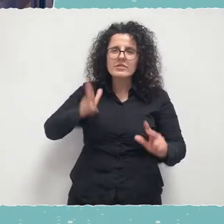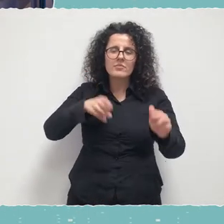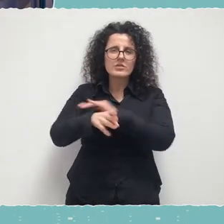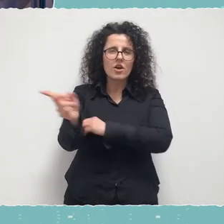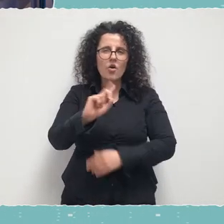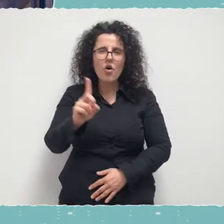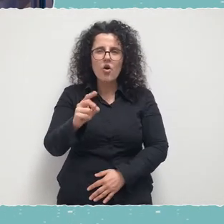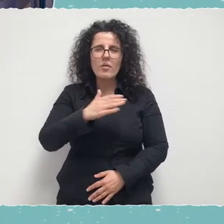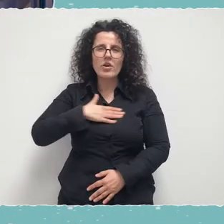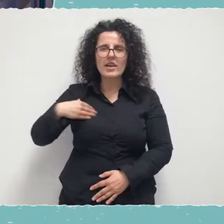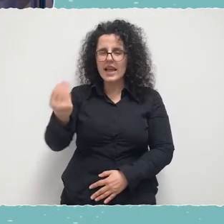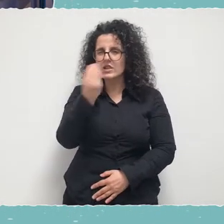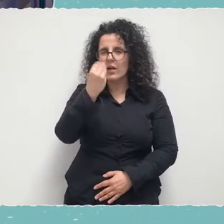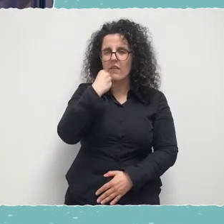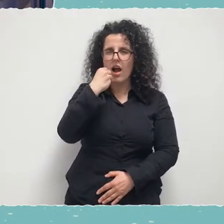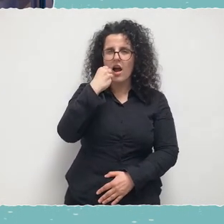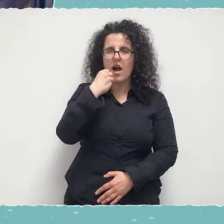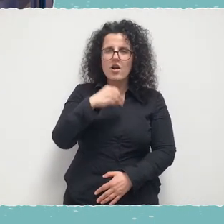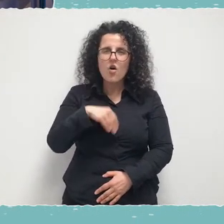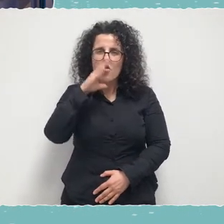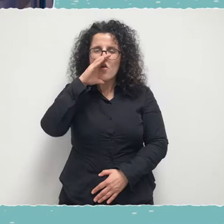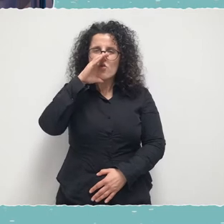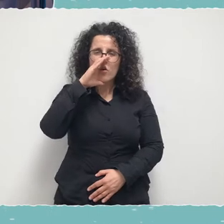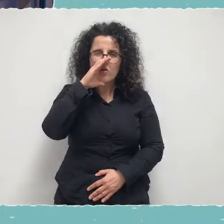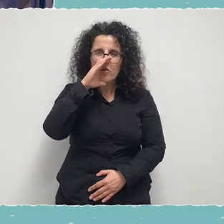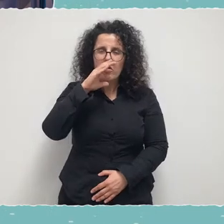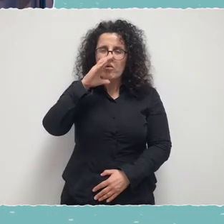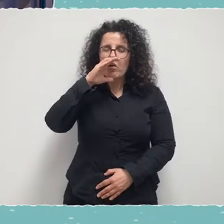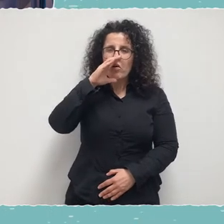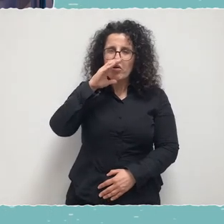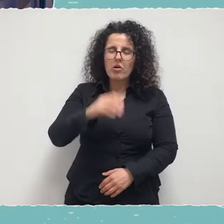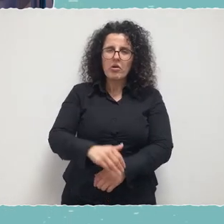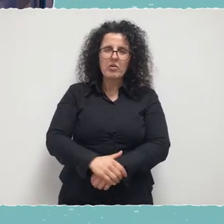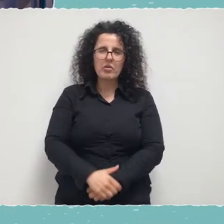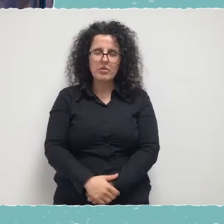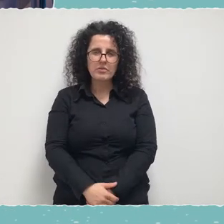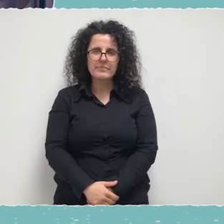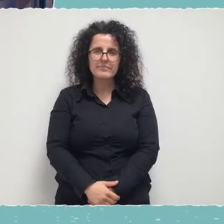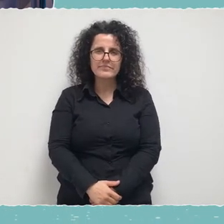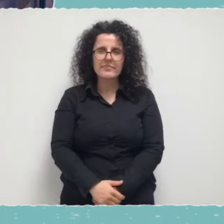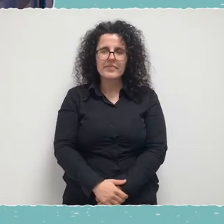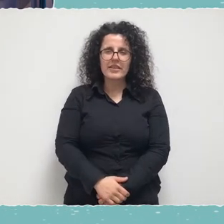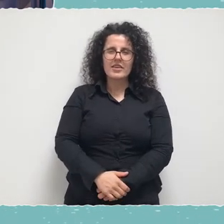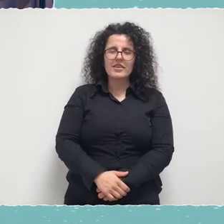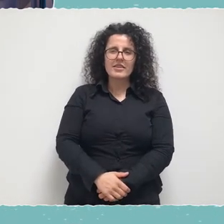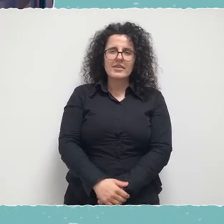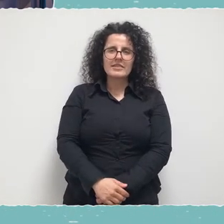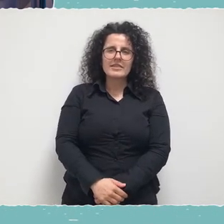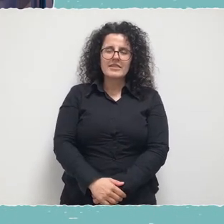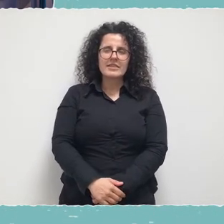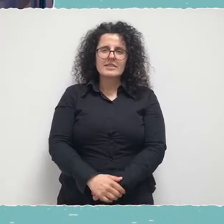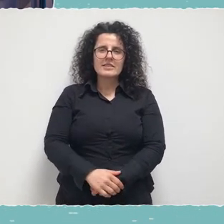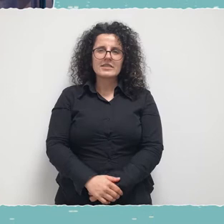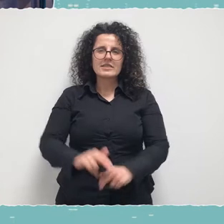Non che deixamos pasar. Que nos queres papar? Ai, non. Ai.